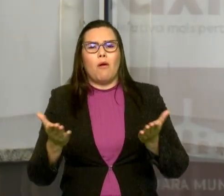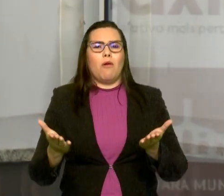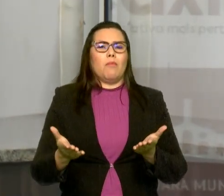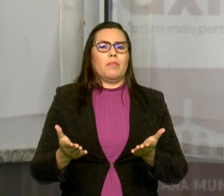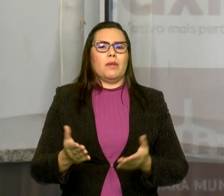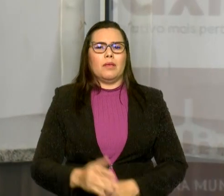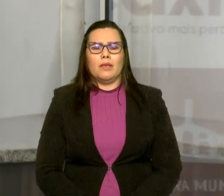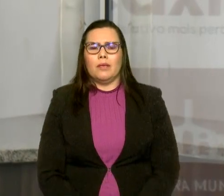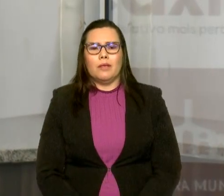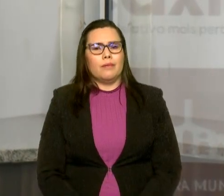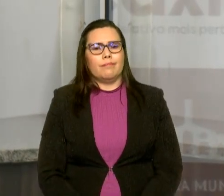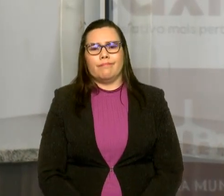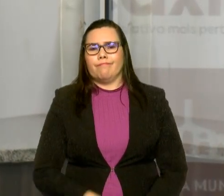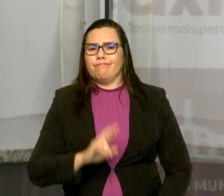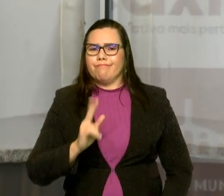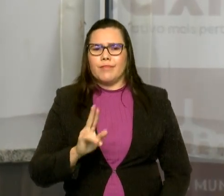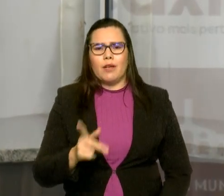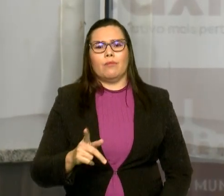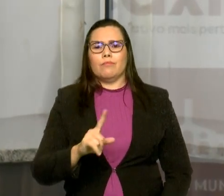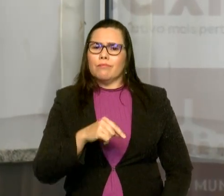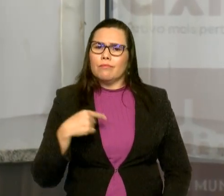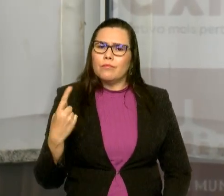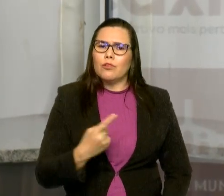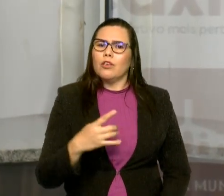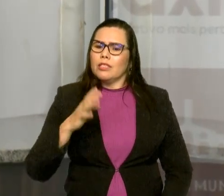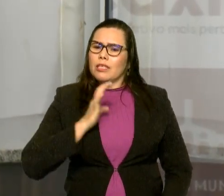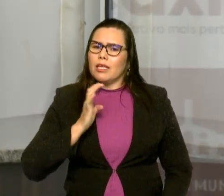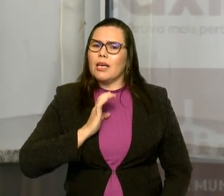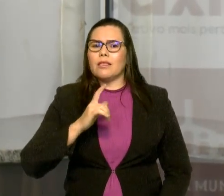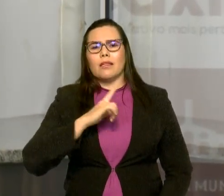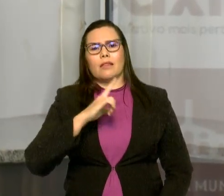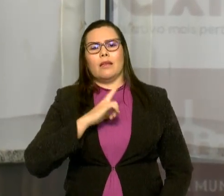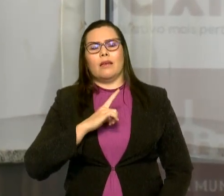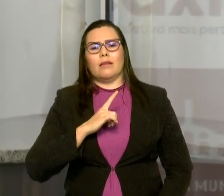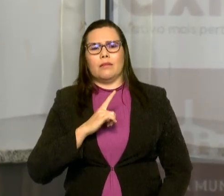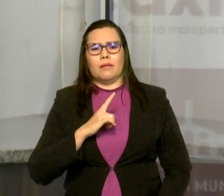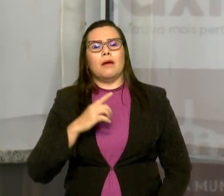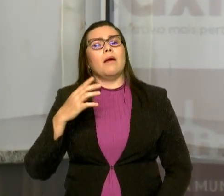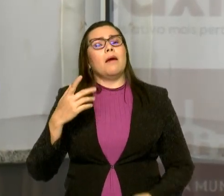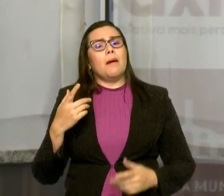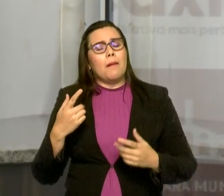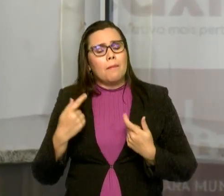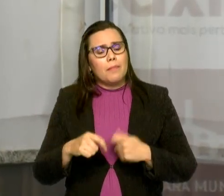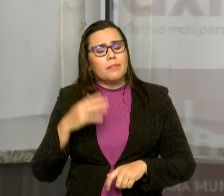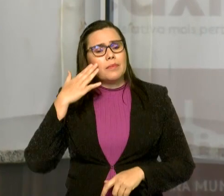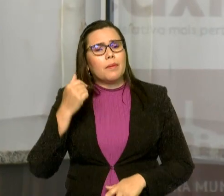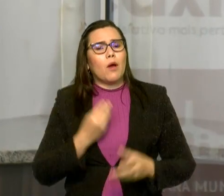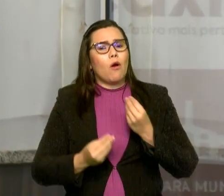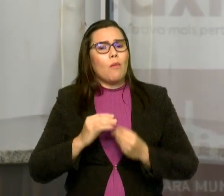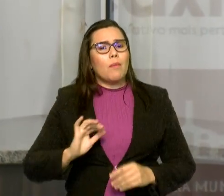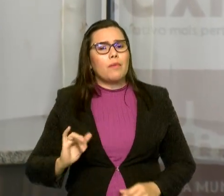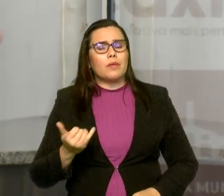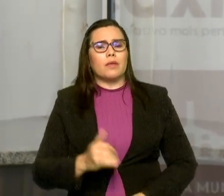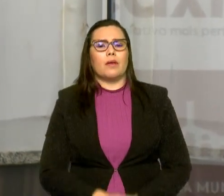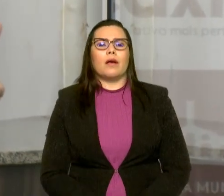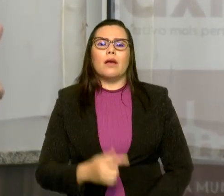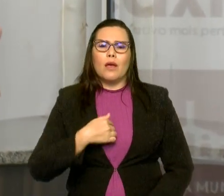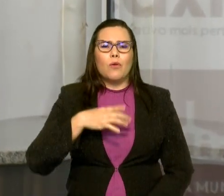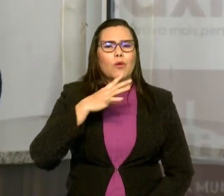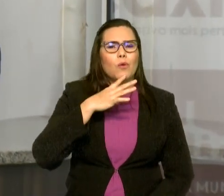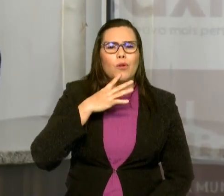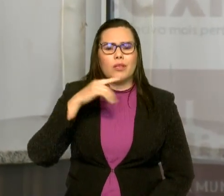queridos deputados, queridos caxienses, quero fazer uma referência especial com um homem que conhece esse Maranhão a cada